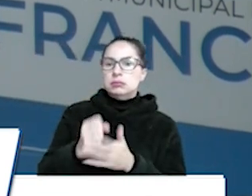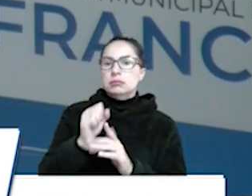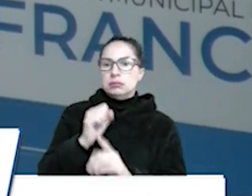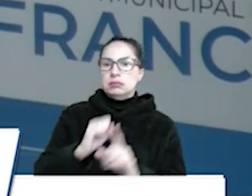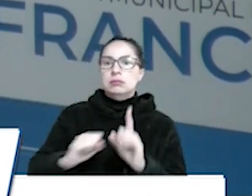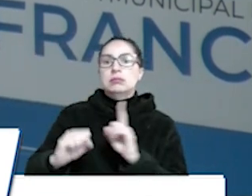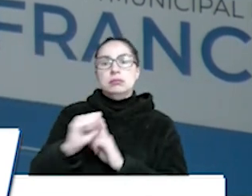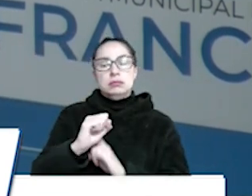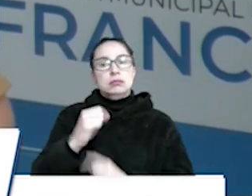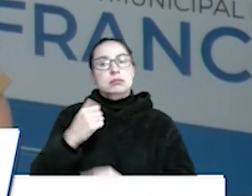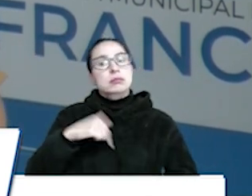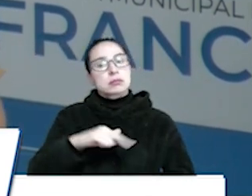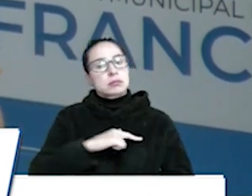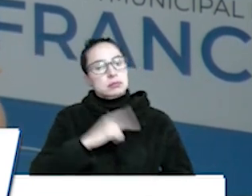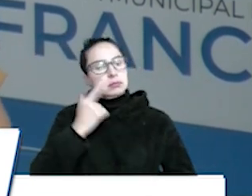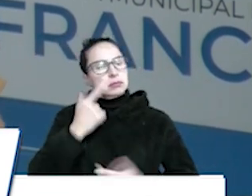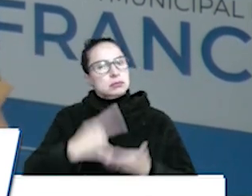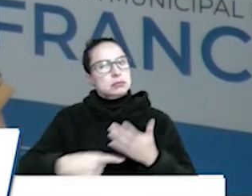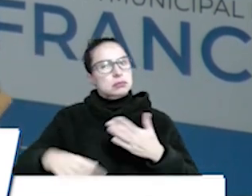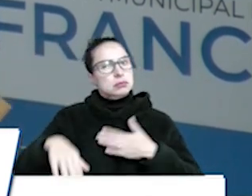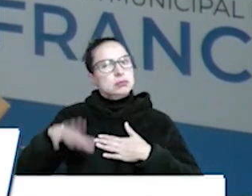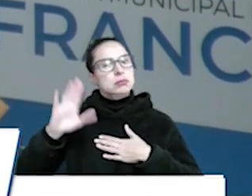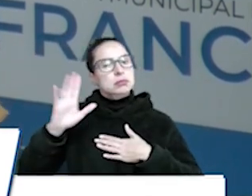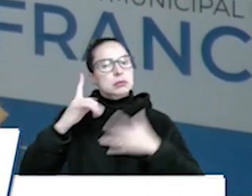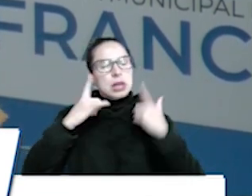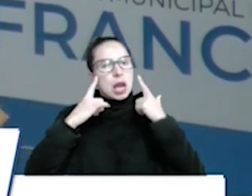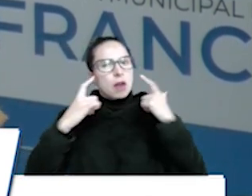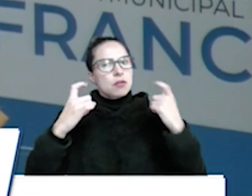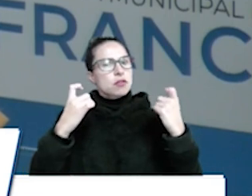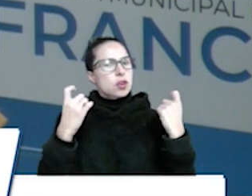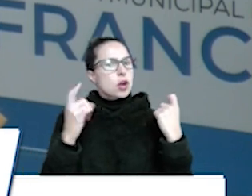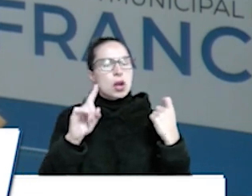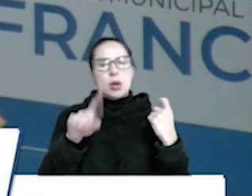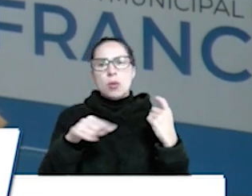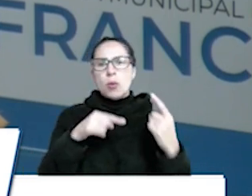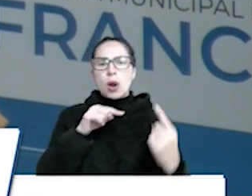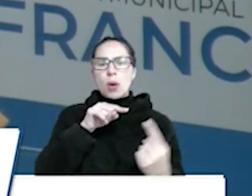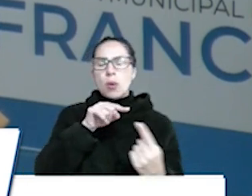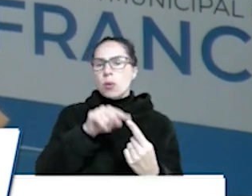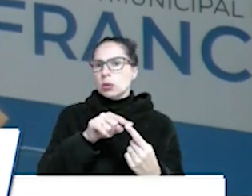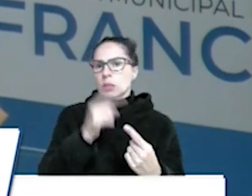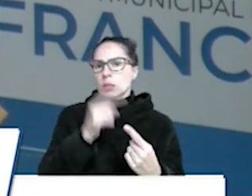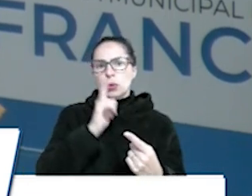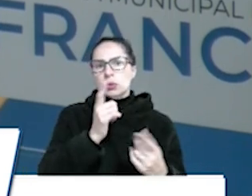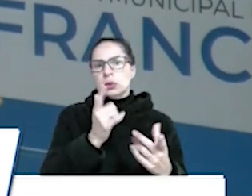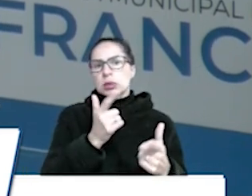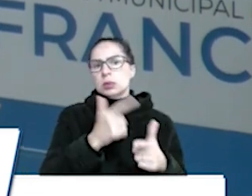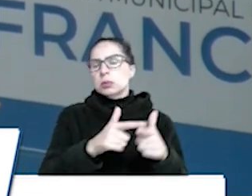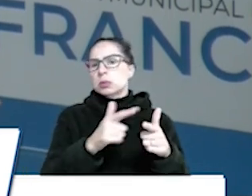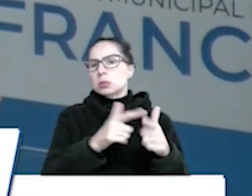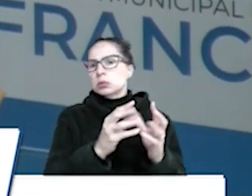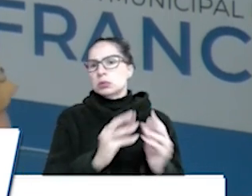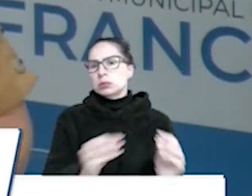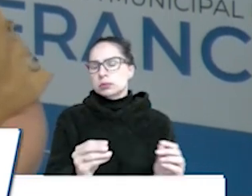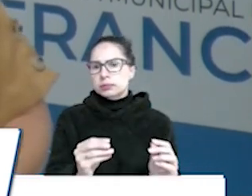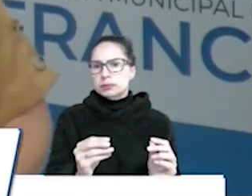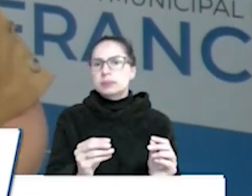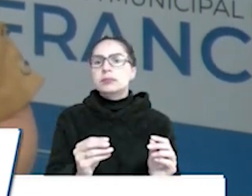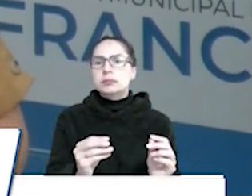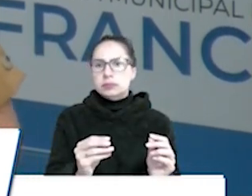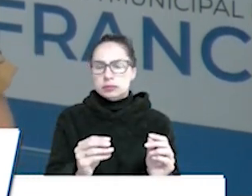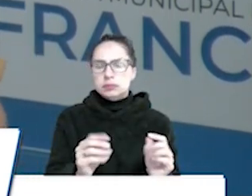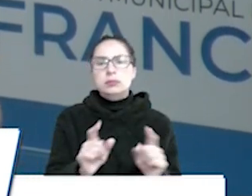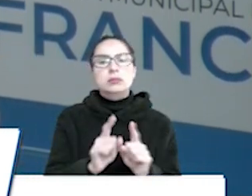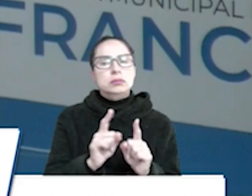tem que se comprometer que a violência não é uma das vias de resolução de problemas, né? E isso tem que ser